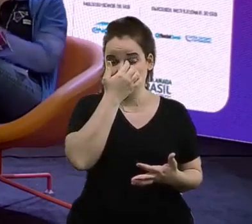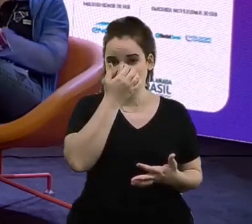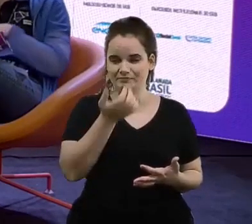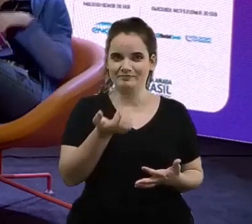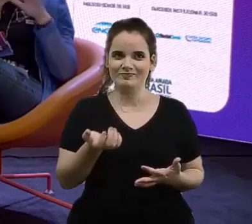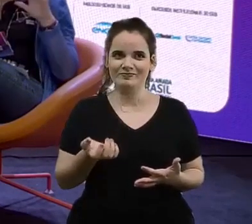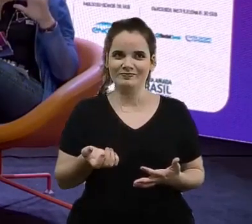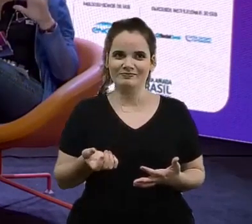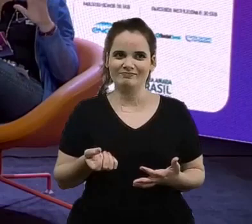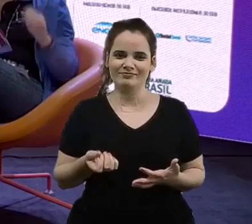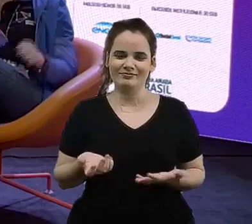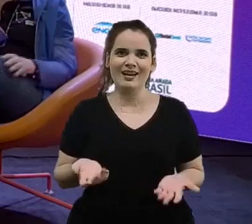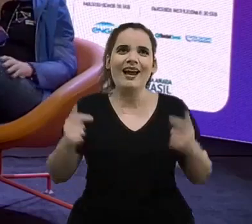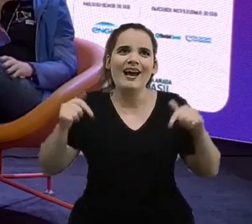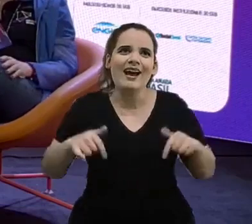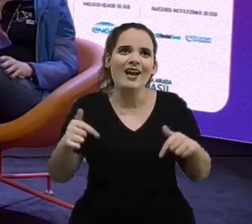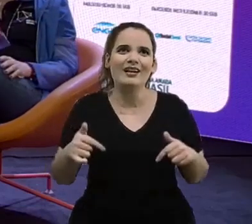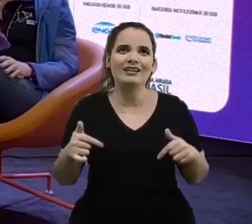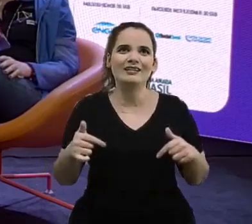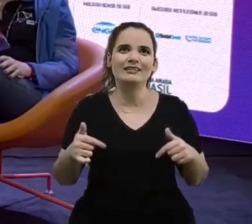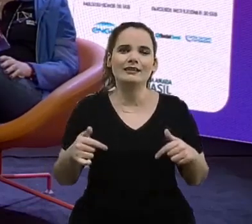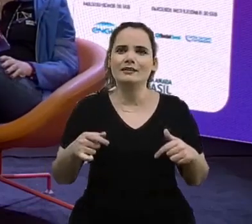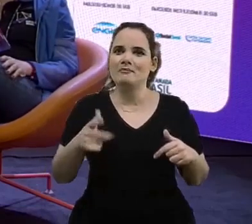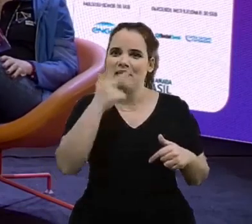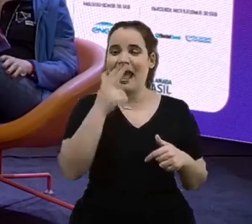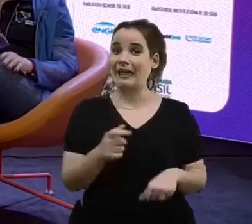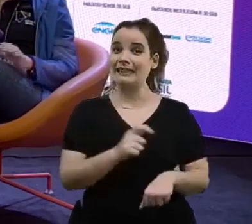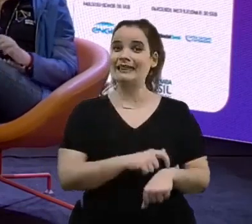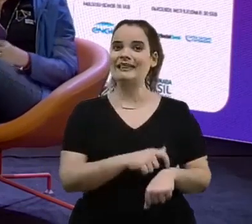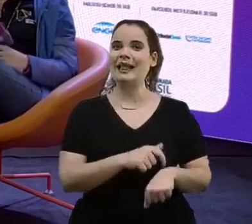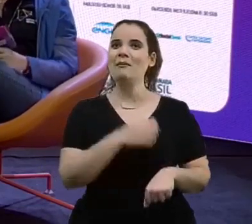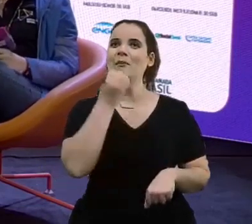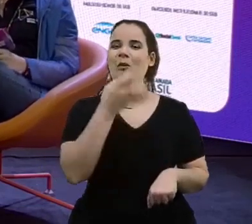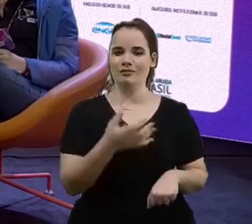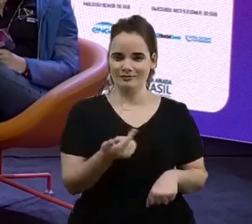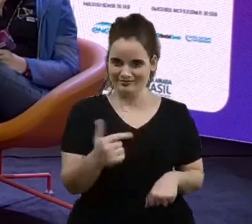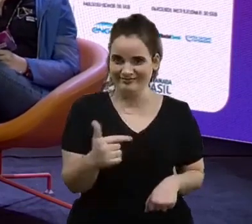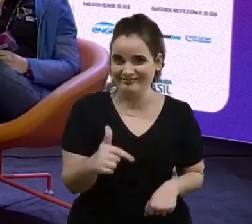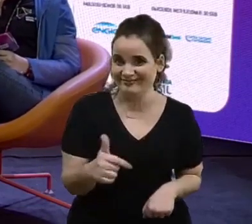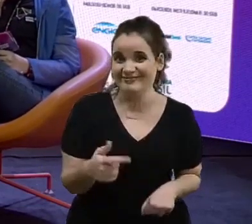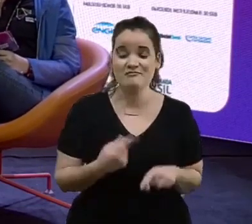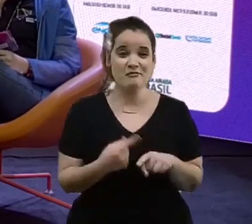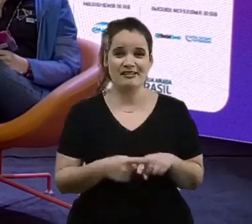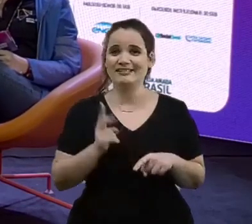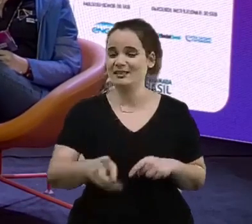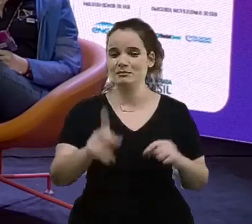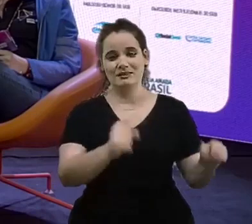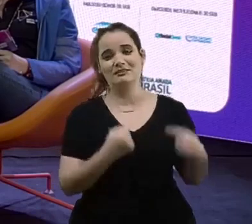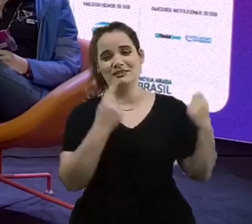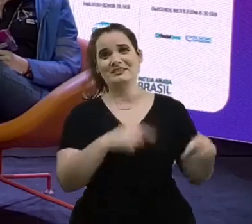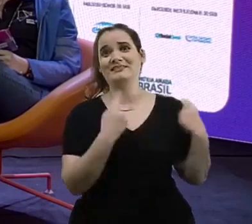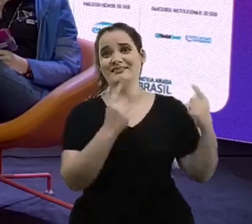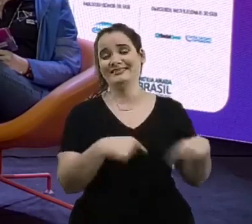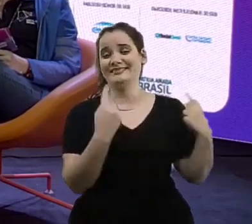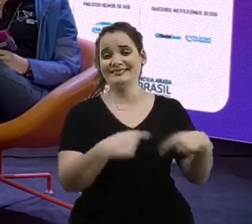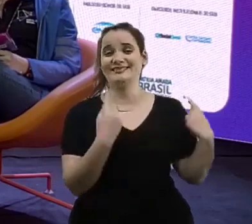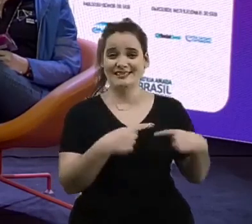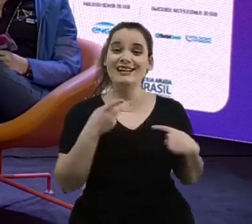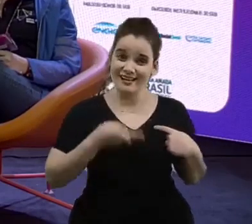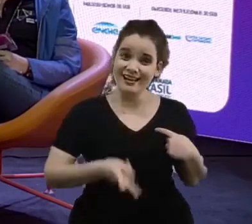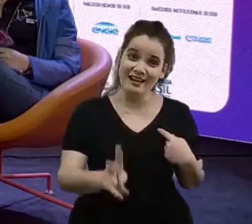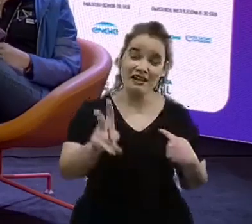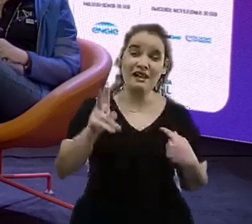nosso BI, né, que trouxe um pouco de uma cara, a gente queria imprimir uma cara diferente aos outros que já estão existentes,